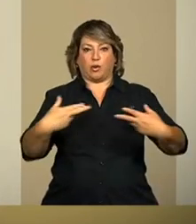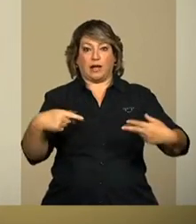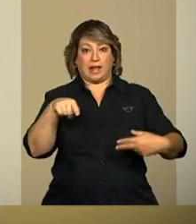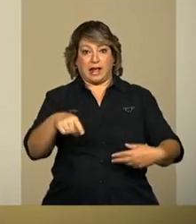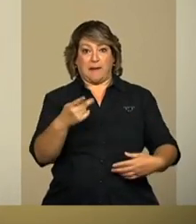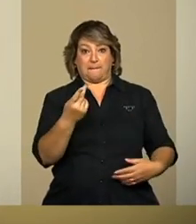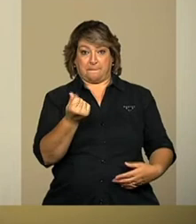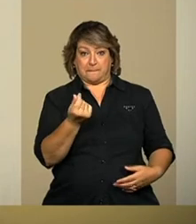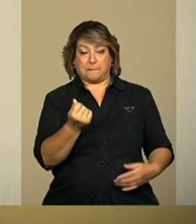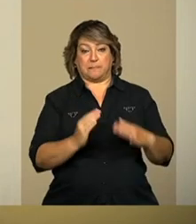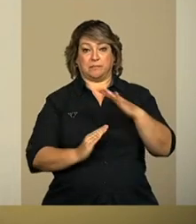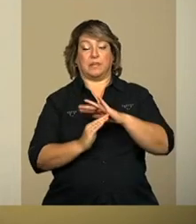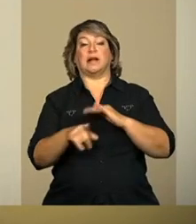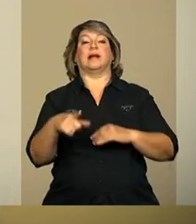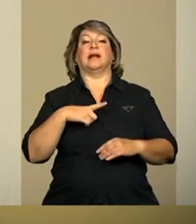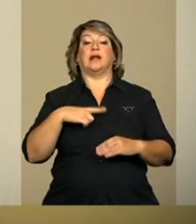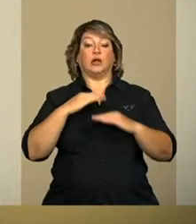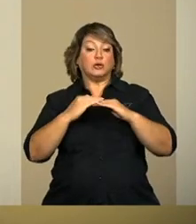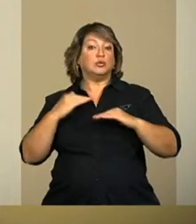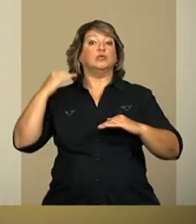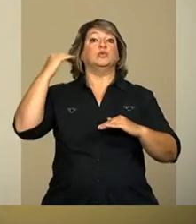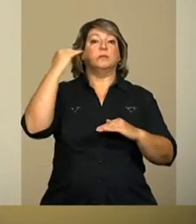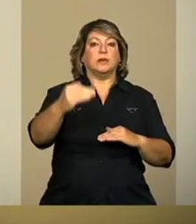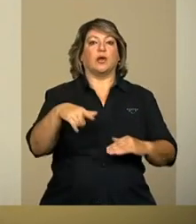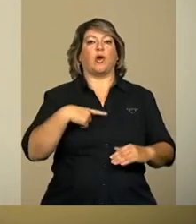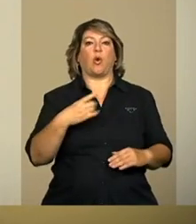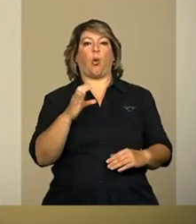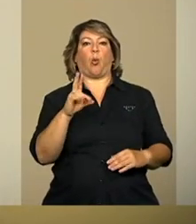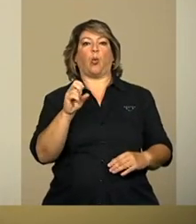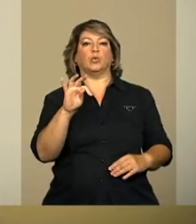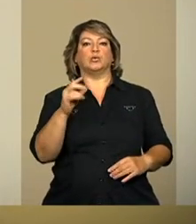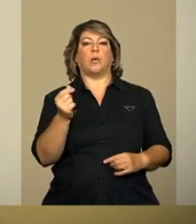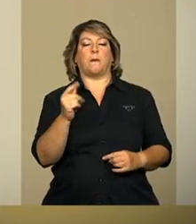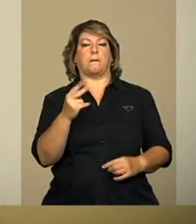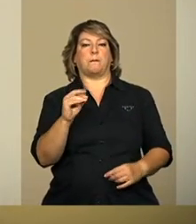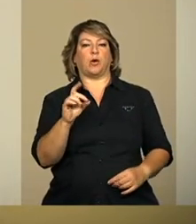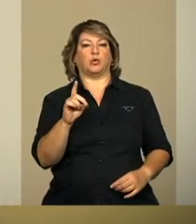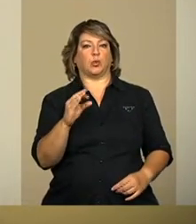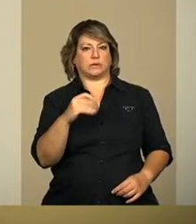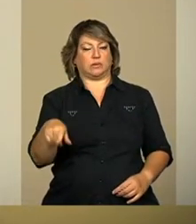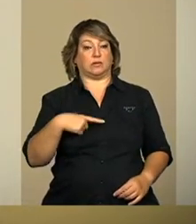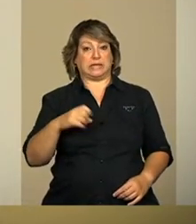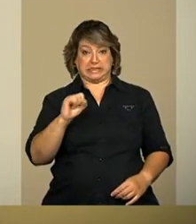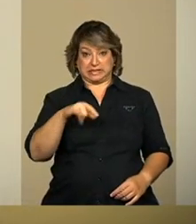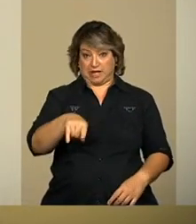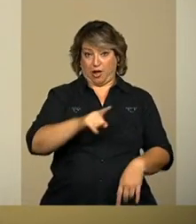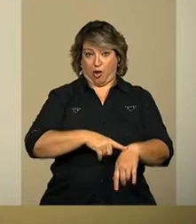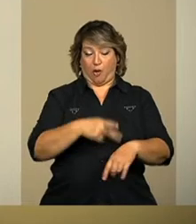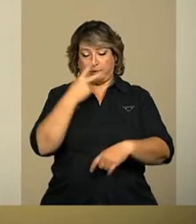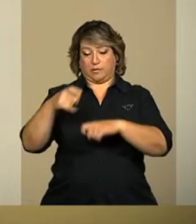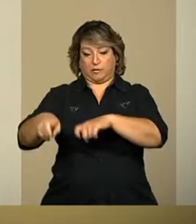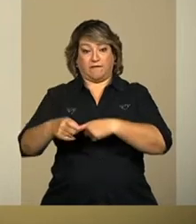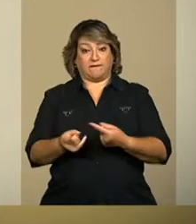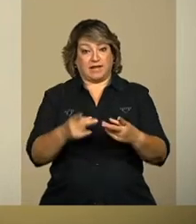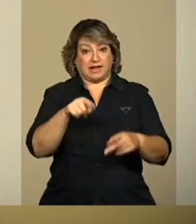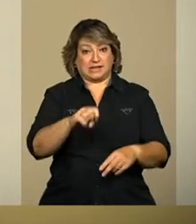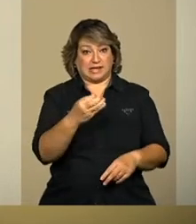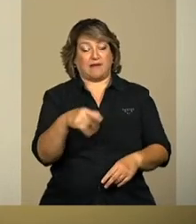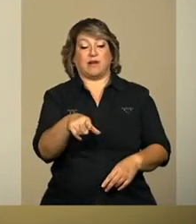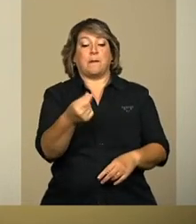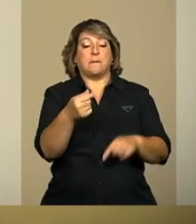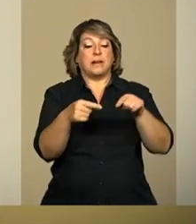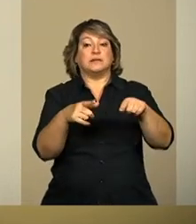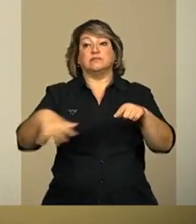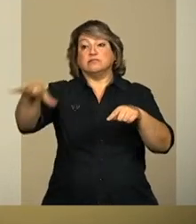preço é superior ao custo de produção se na hora que o agricultor for vender sua safra o preço daquele alimento no